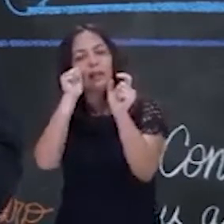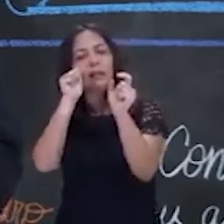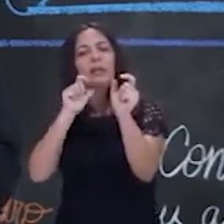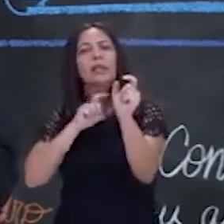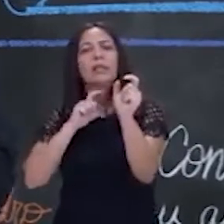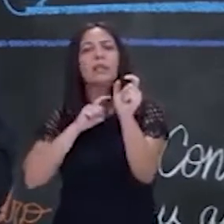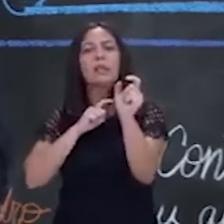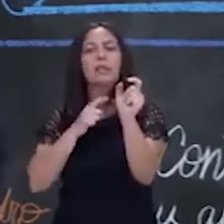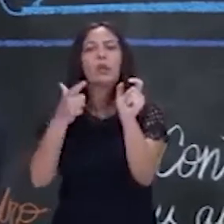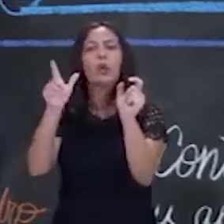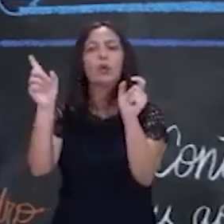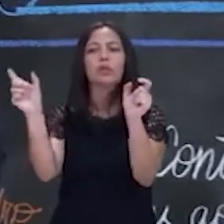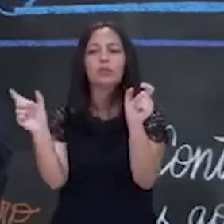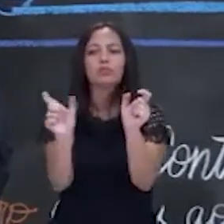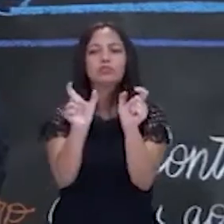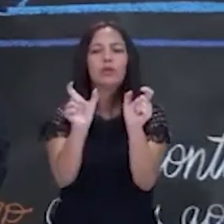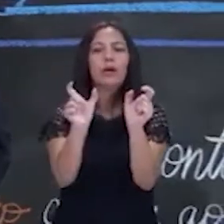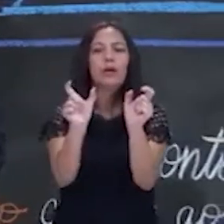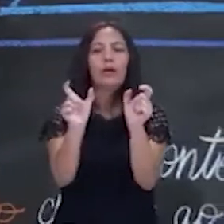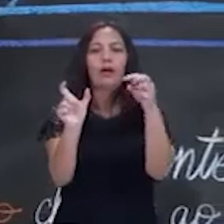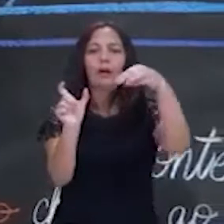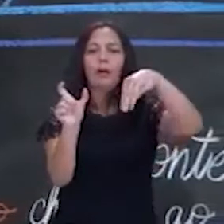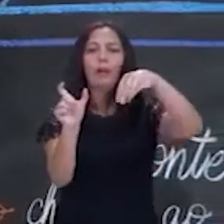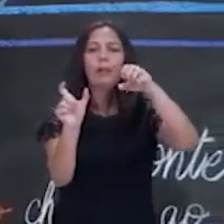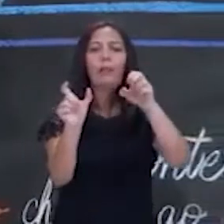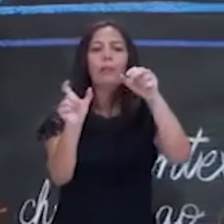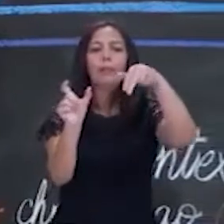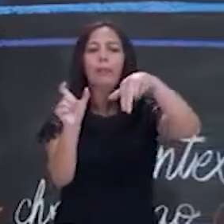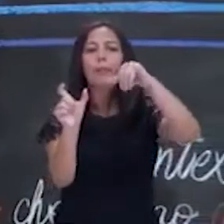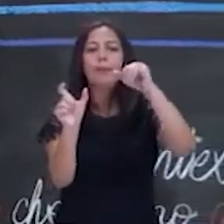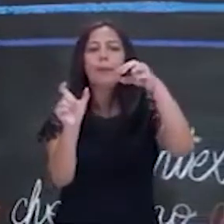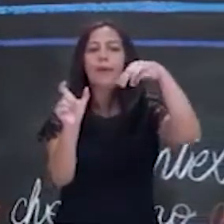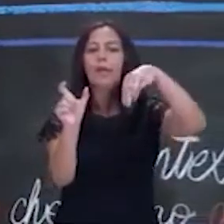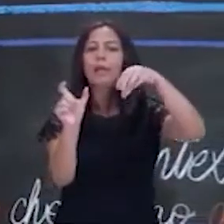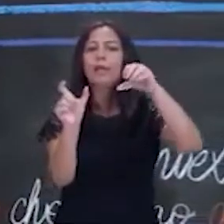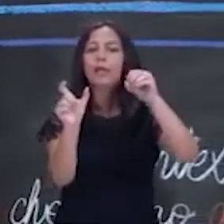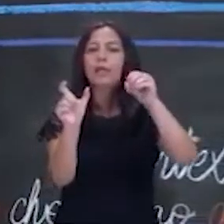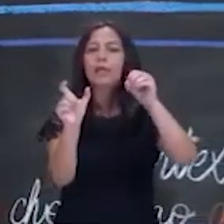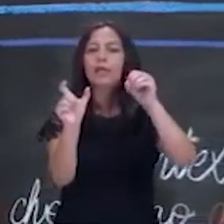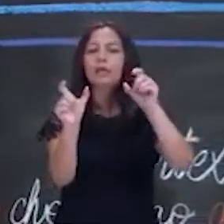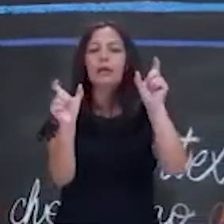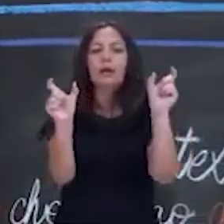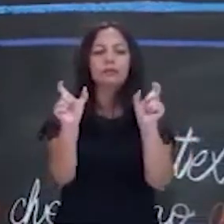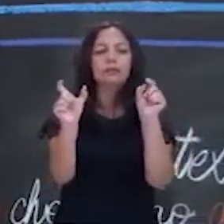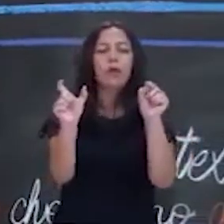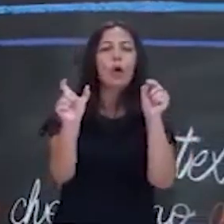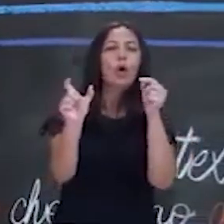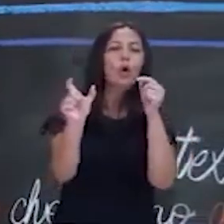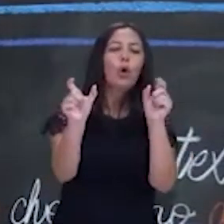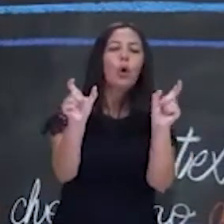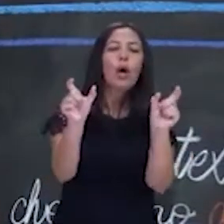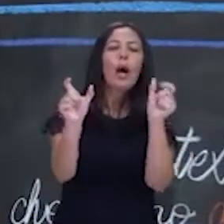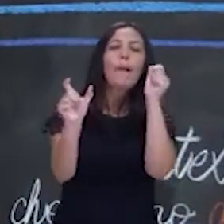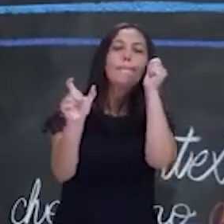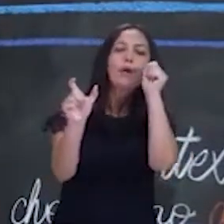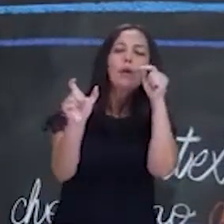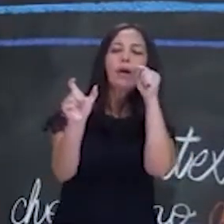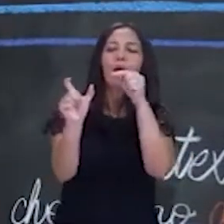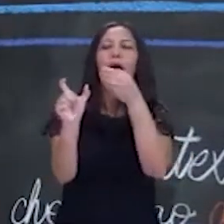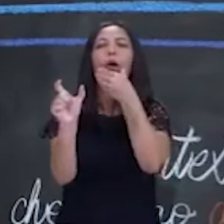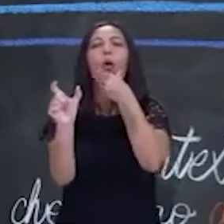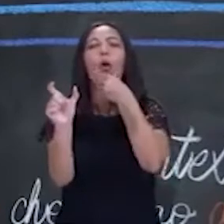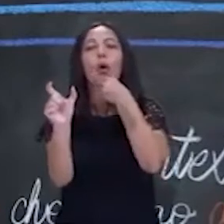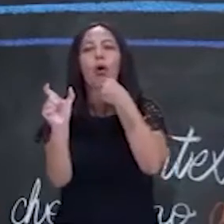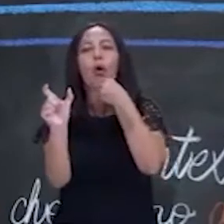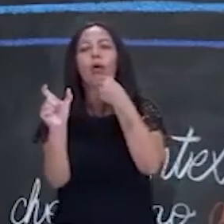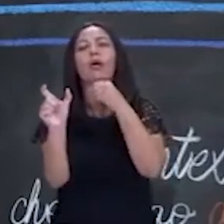ser, essa palavra também tem uma variação, que é a palavra menino. Só o fato de eu conseguir fazer uma distinção de gênero, nesse